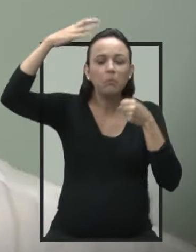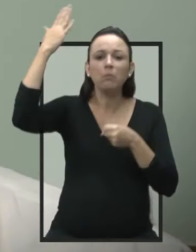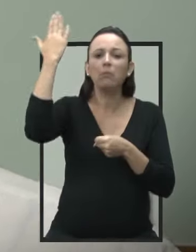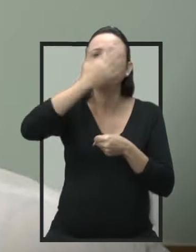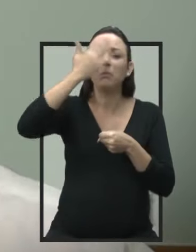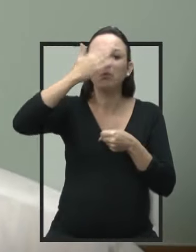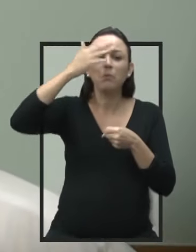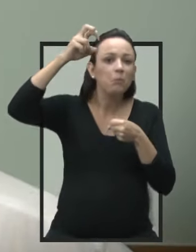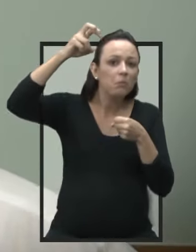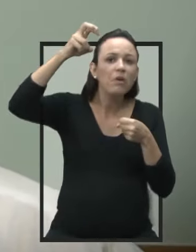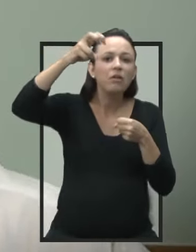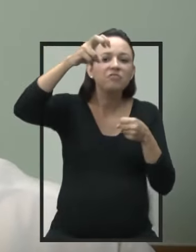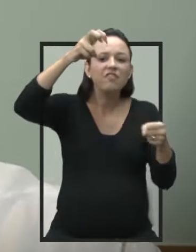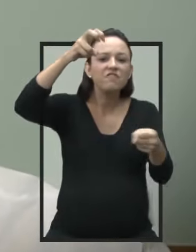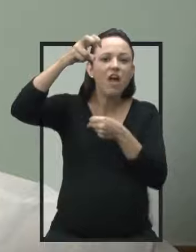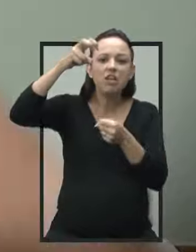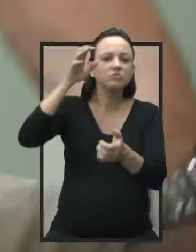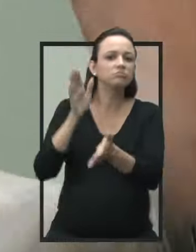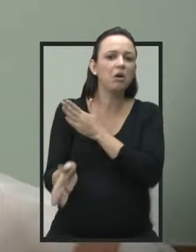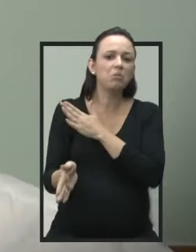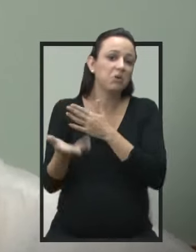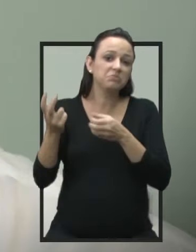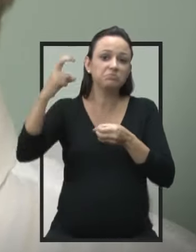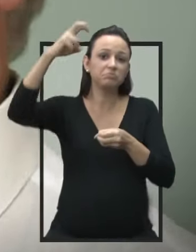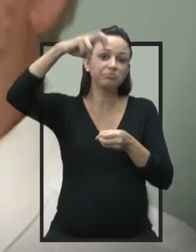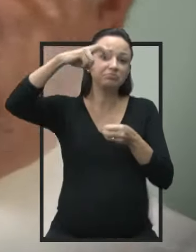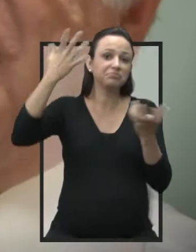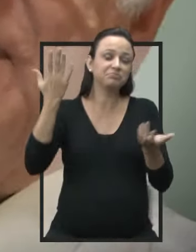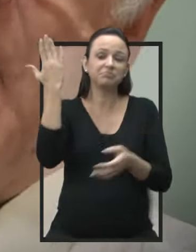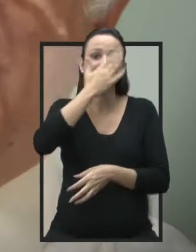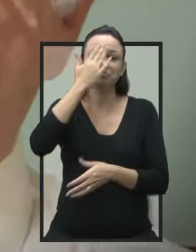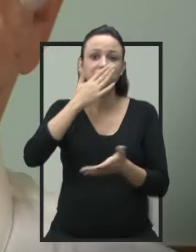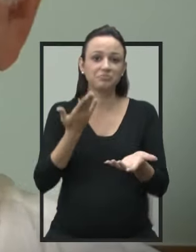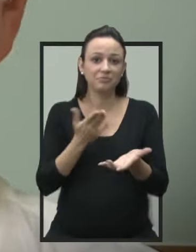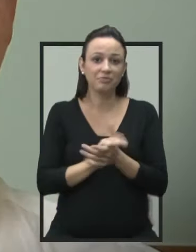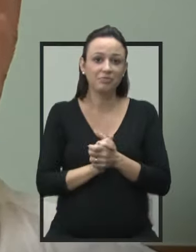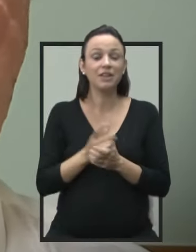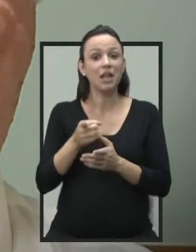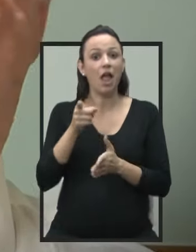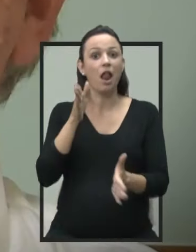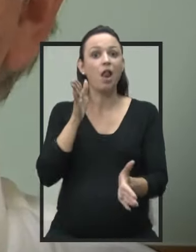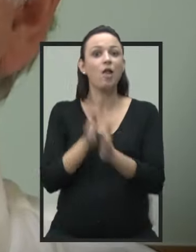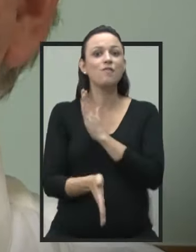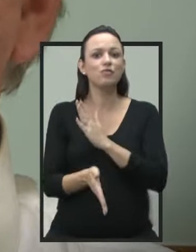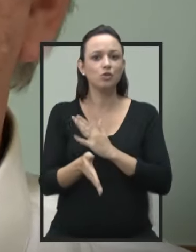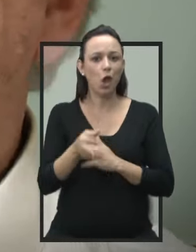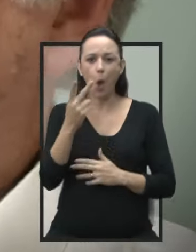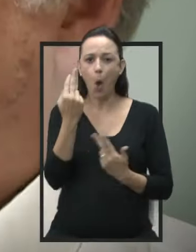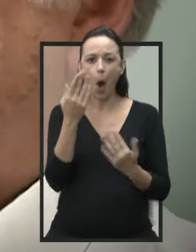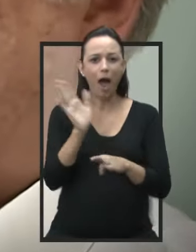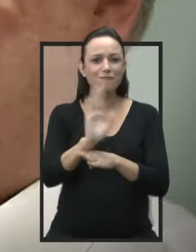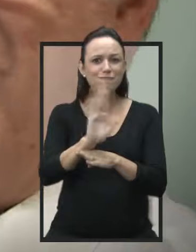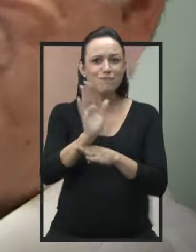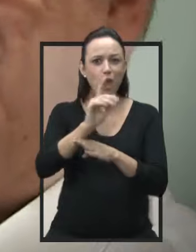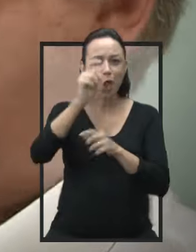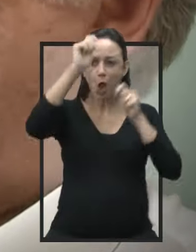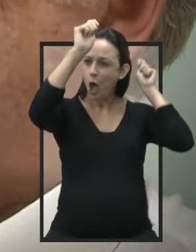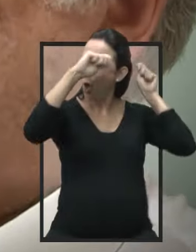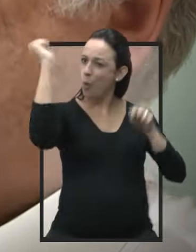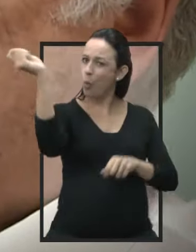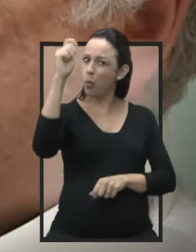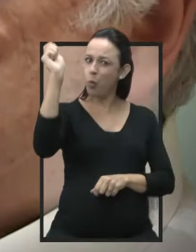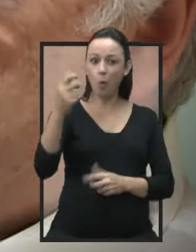abre a porta não vê nada lá dentro, fecha e vai embora. E ele estava sobre a porta. Então foi uma fuga cinematográfica,